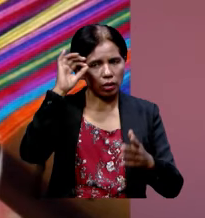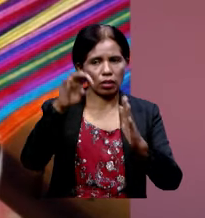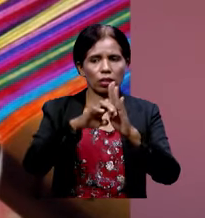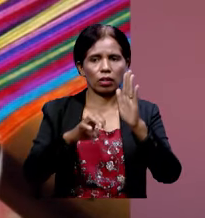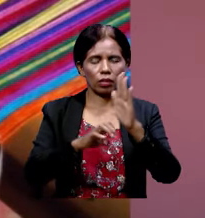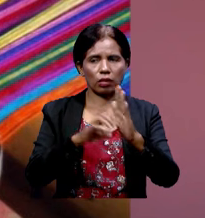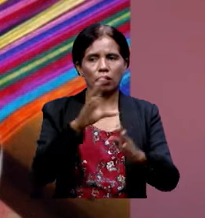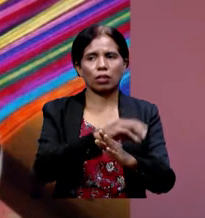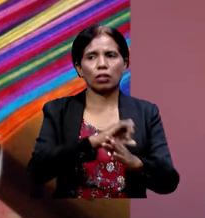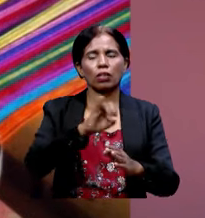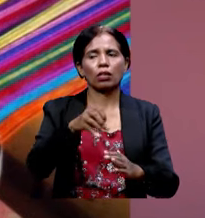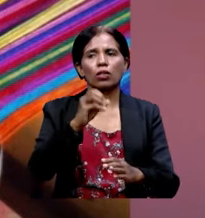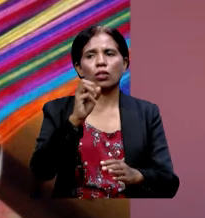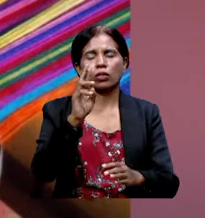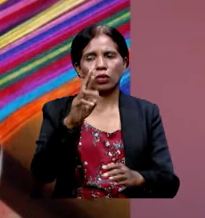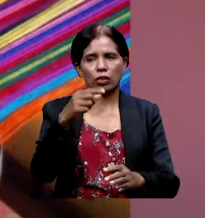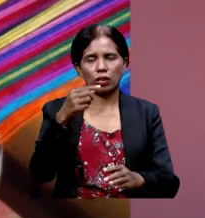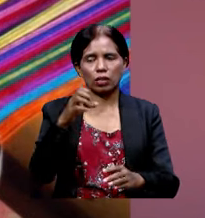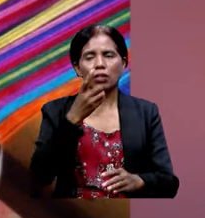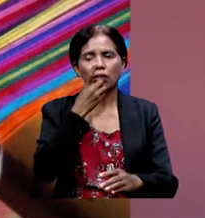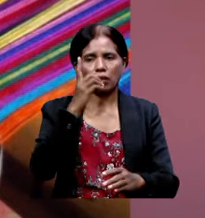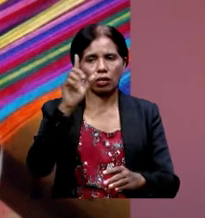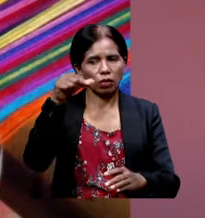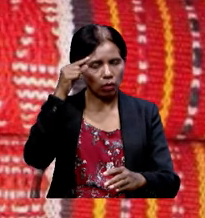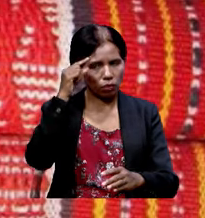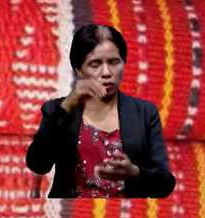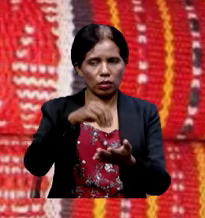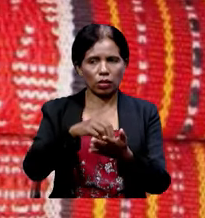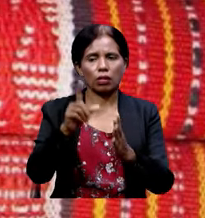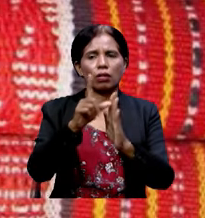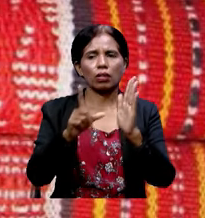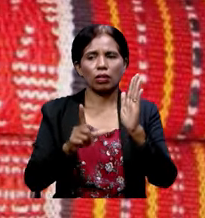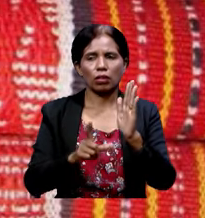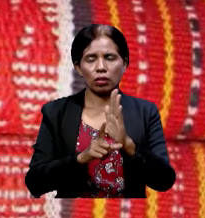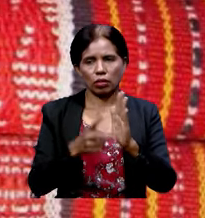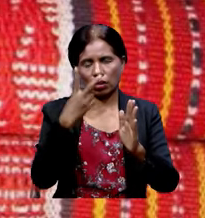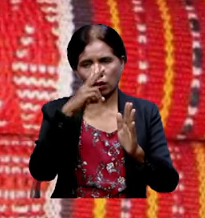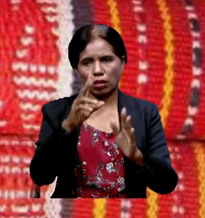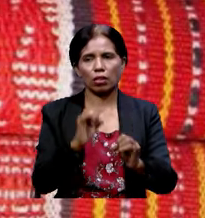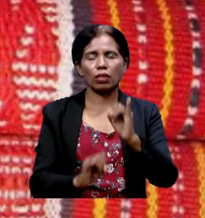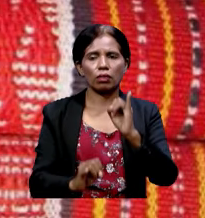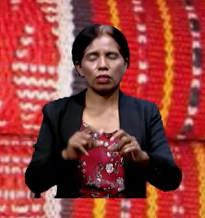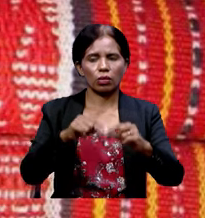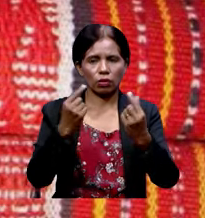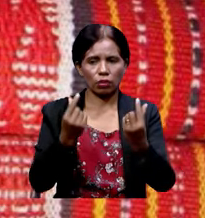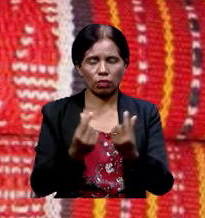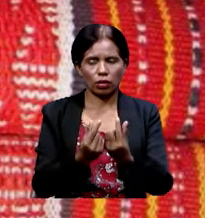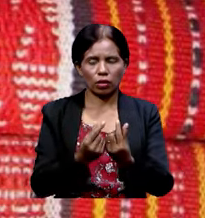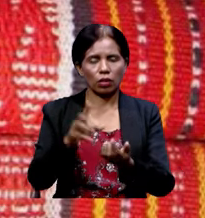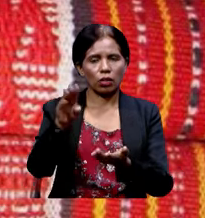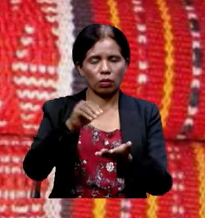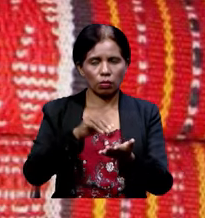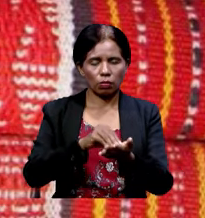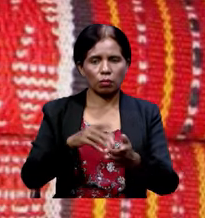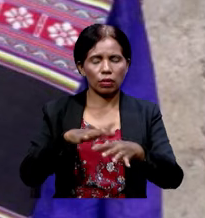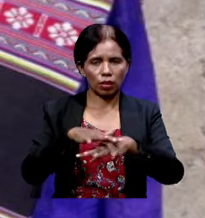arte cultura Jorge Soares Cristóvão declara governo se cria decreto lei hodi regula individu ka grupo nebe halokopia